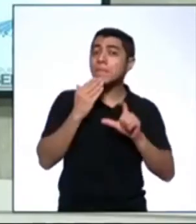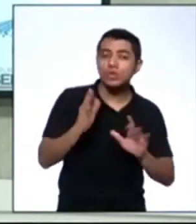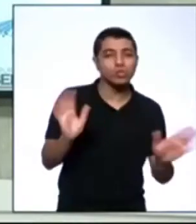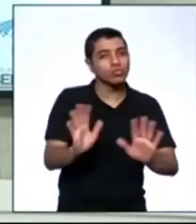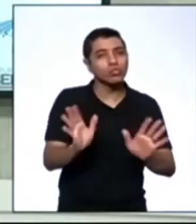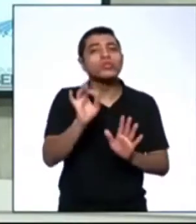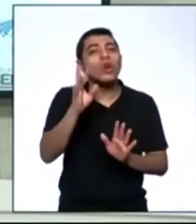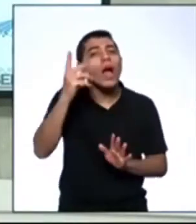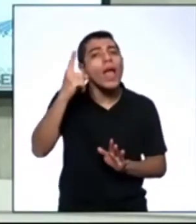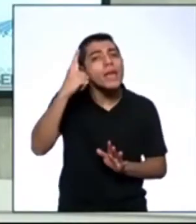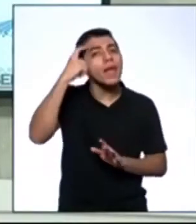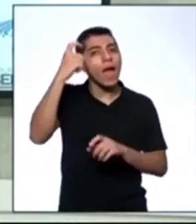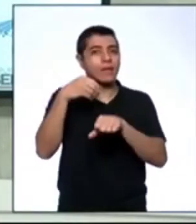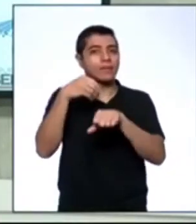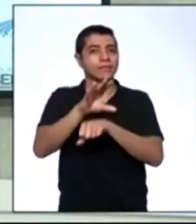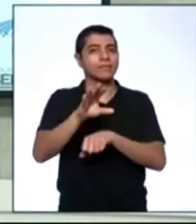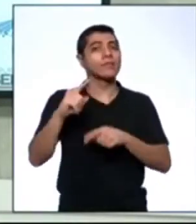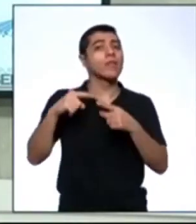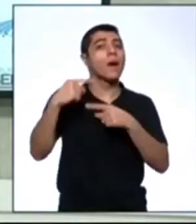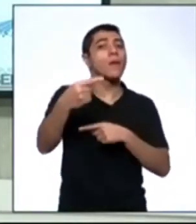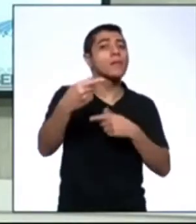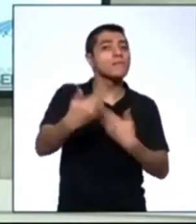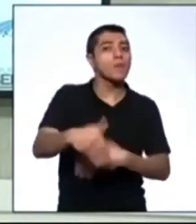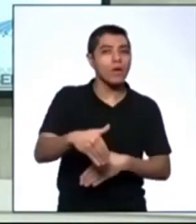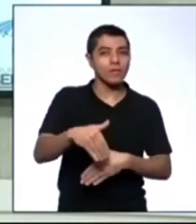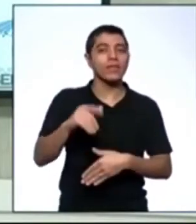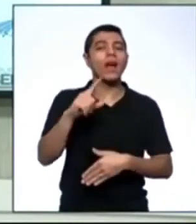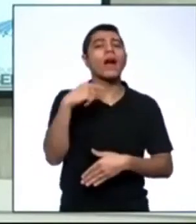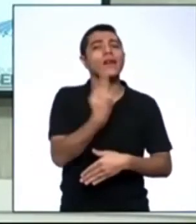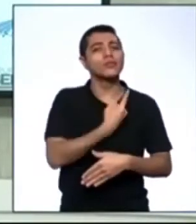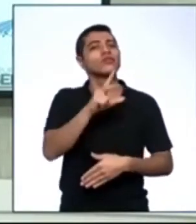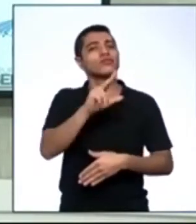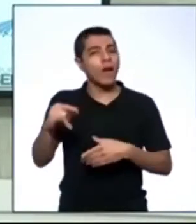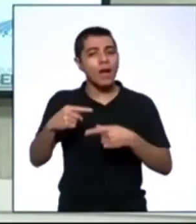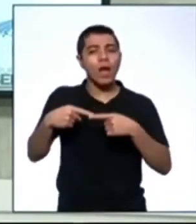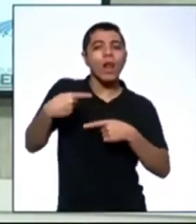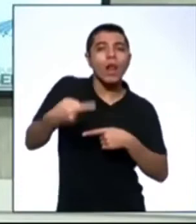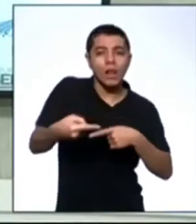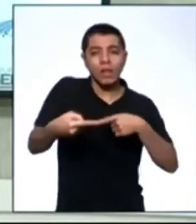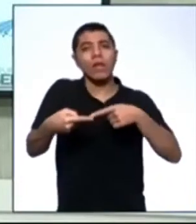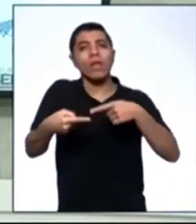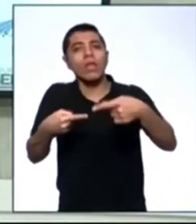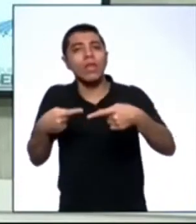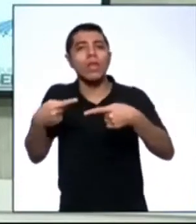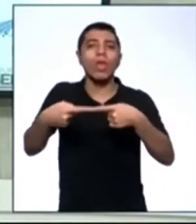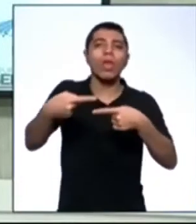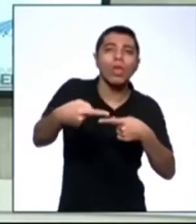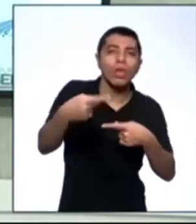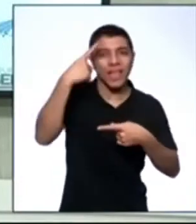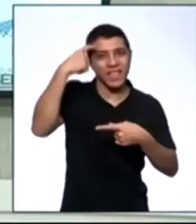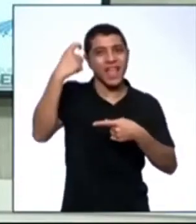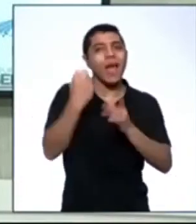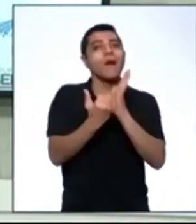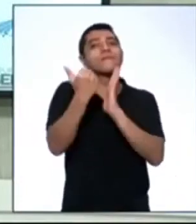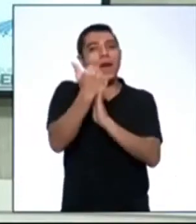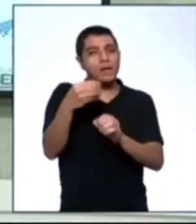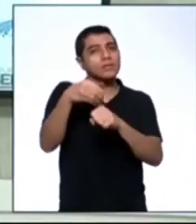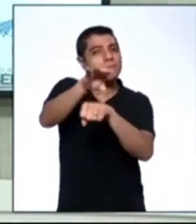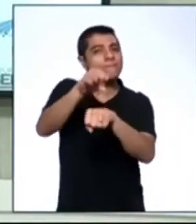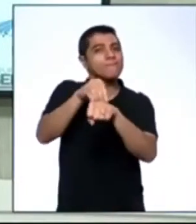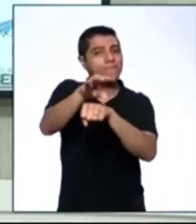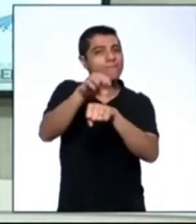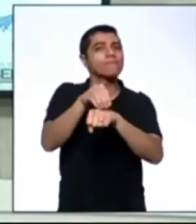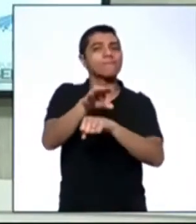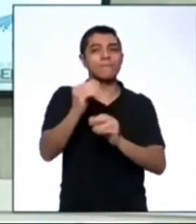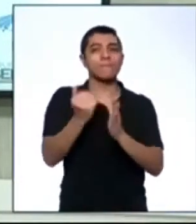Enem, próximas provas, tá? A gente vai sempre catapultando ideias em cima das que já vieram, das propostas que já